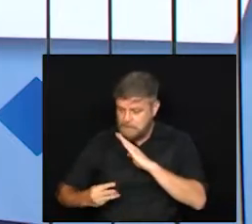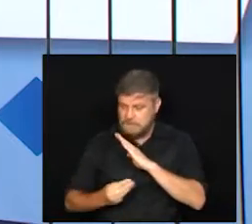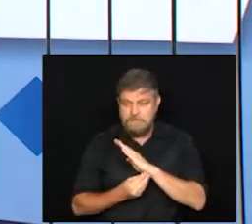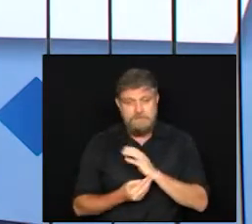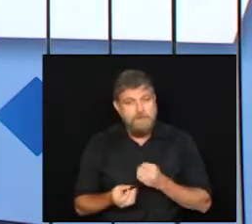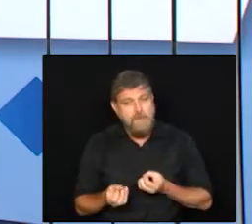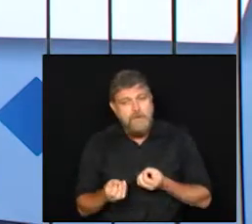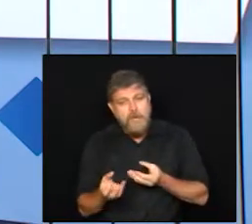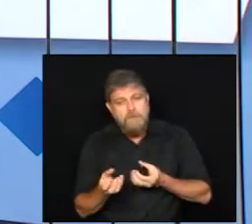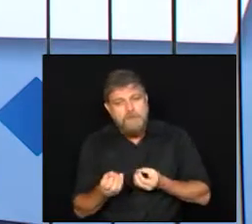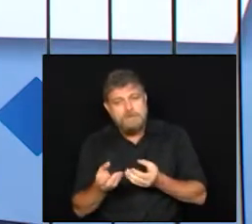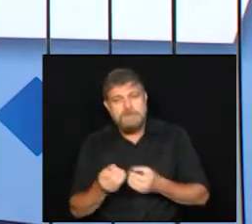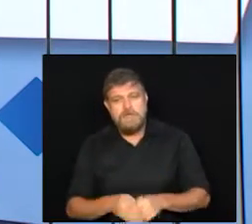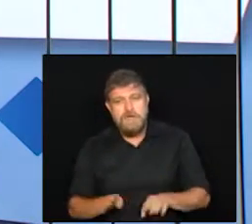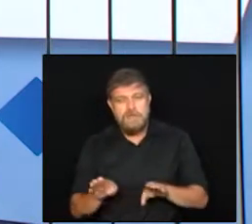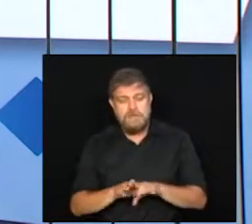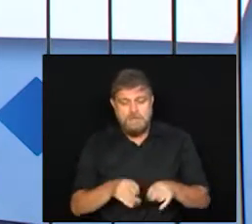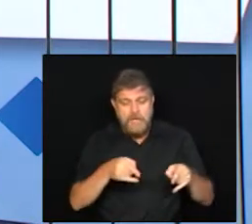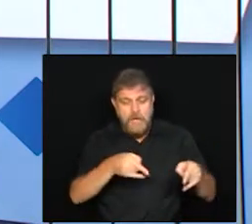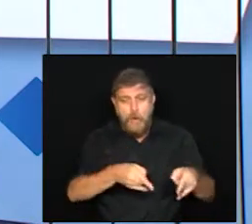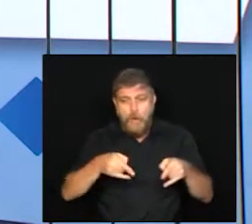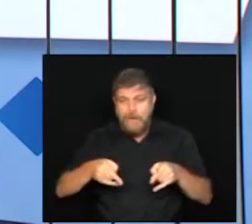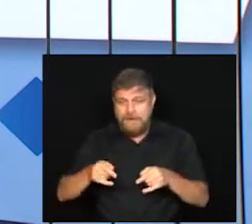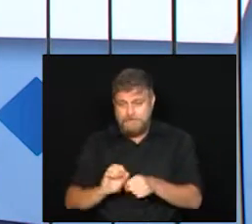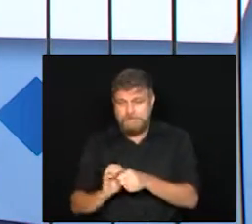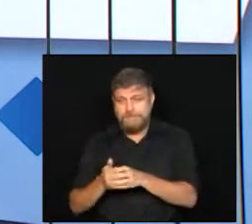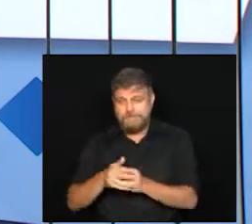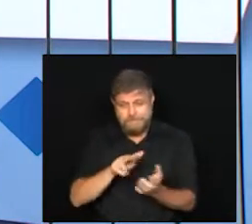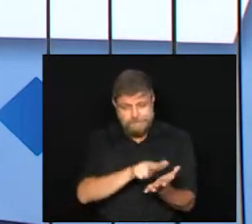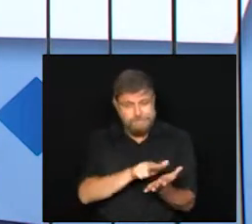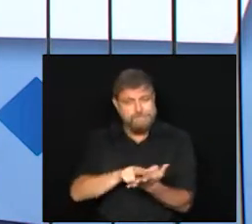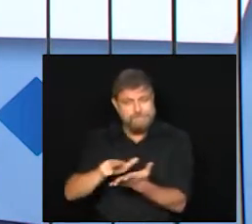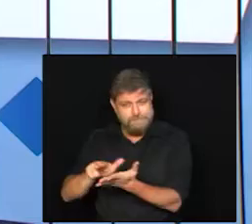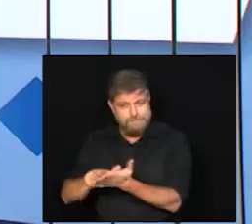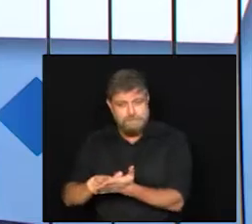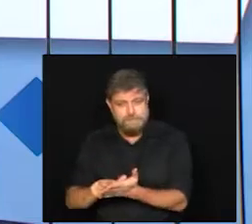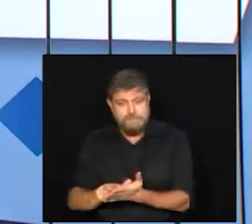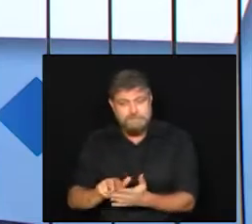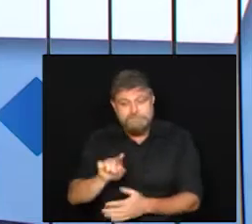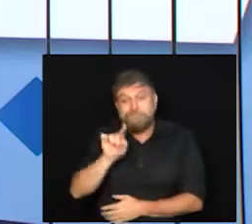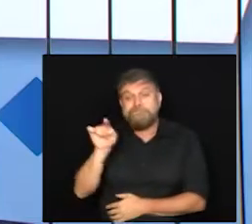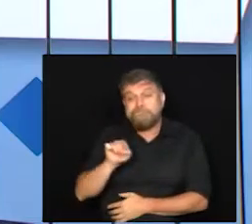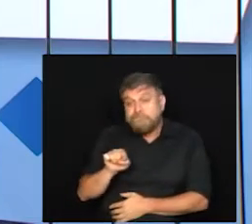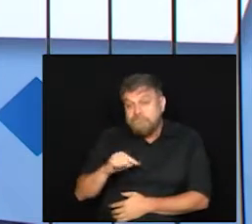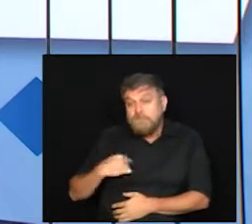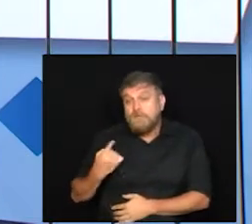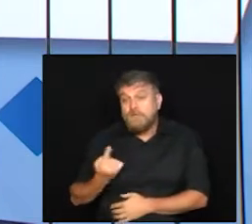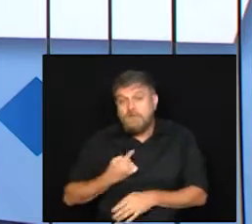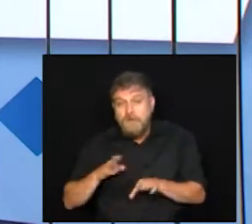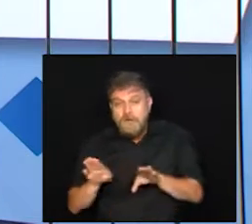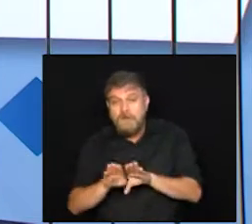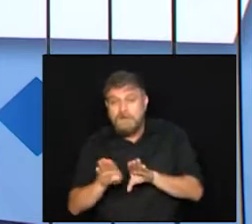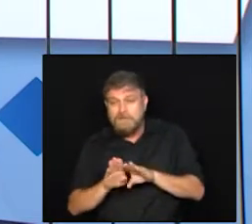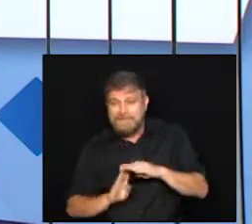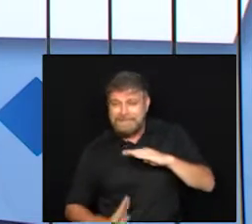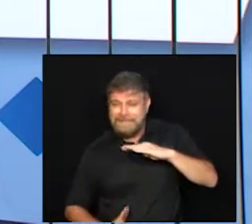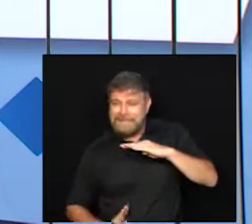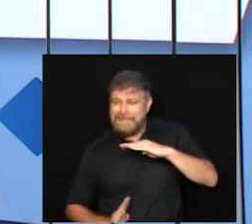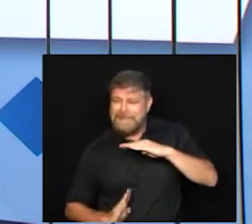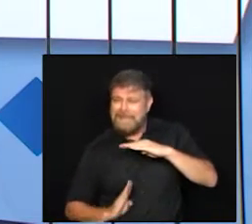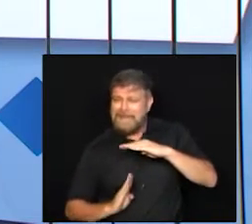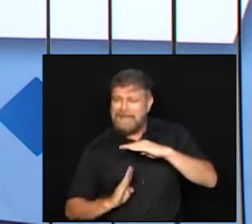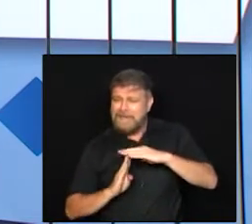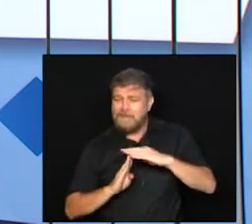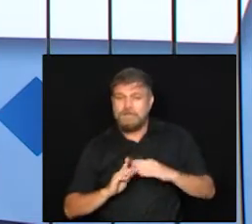a atualização dos leitos da Covid-19, essa ocupação. Será que nós estamos também chegando aí a esse momento?